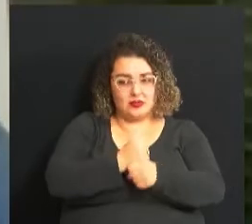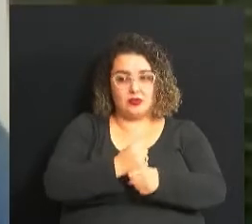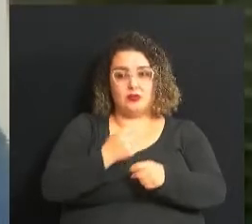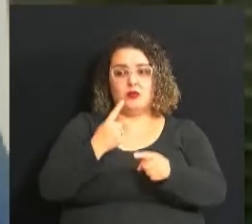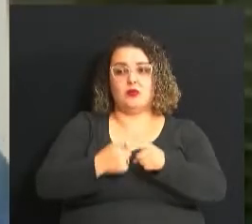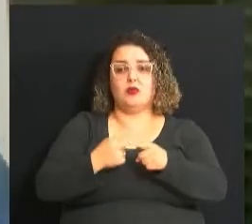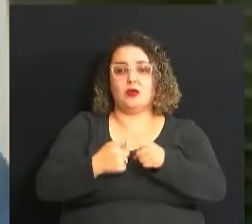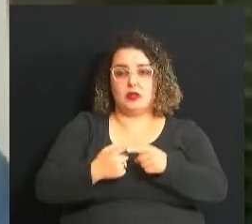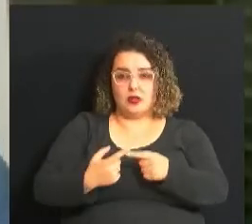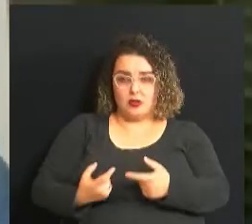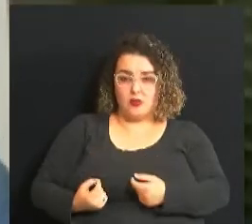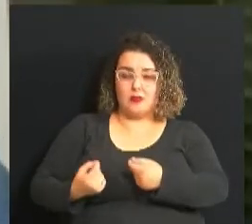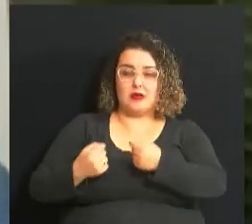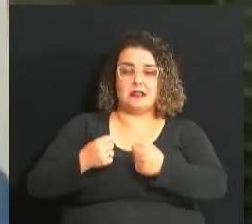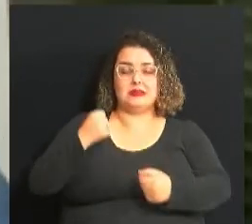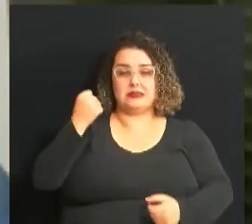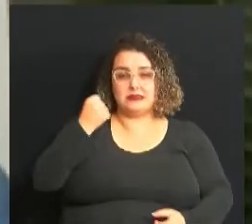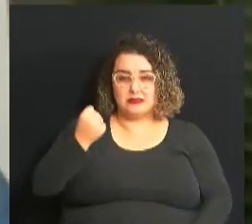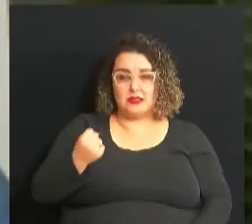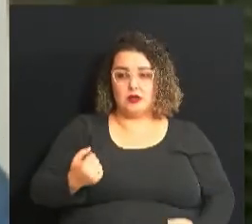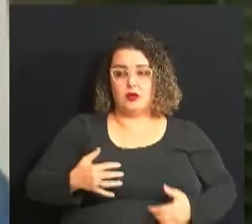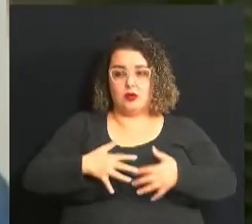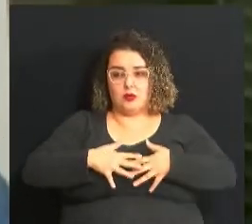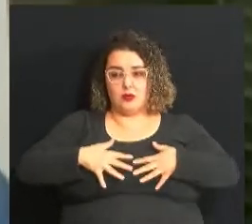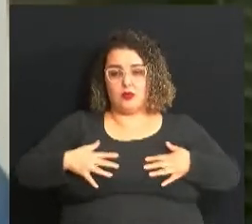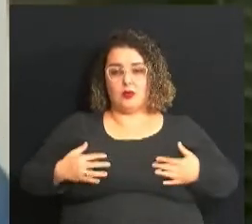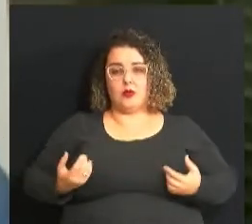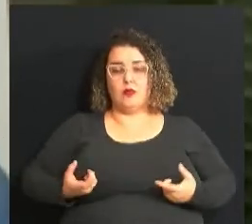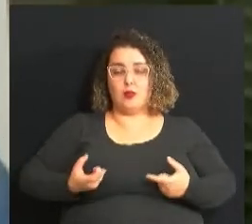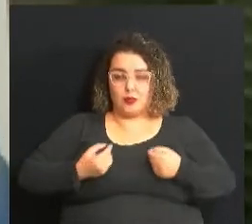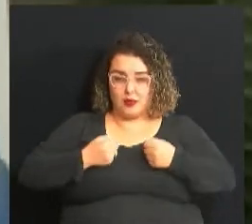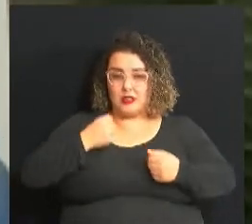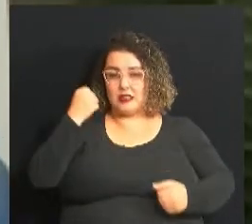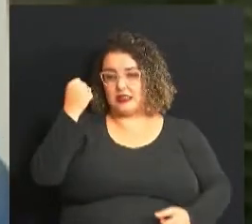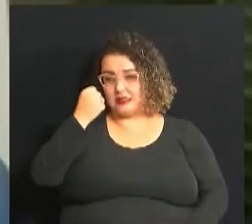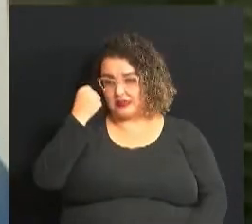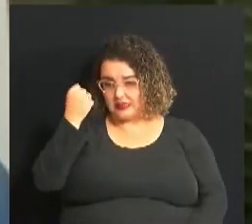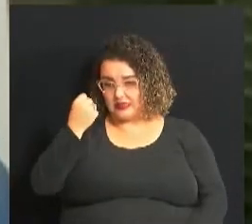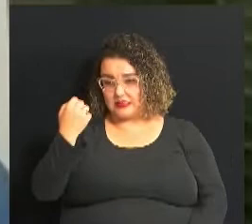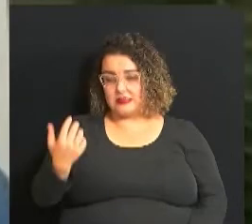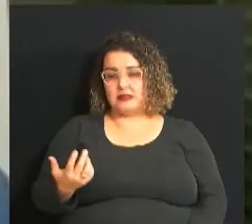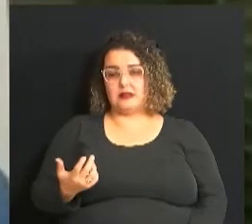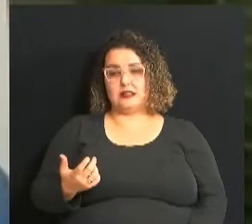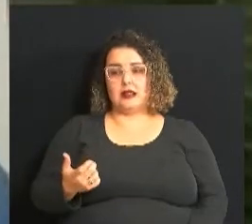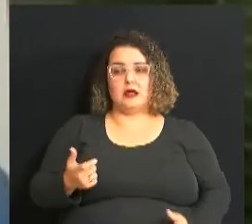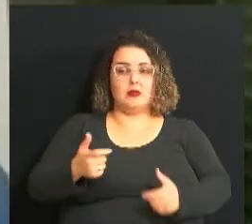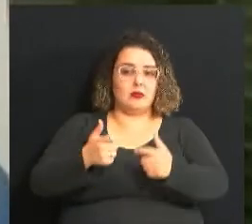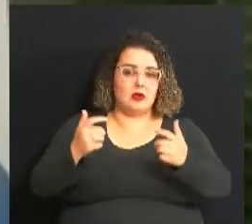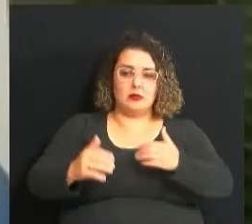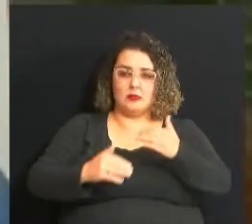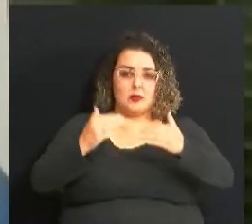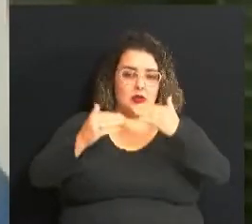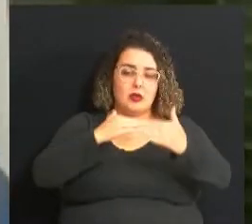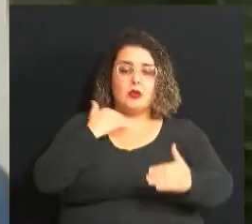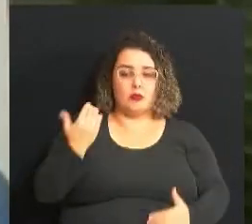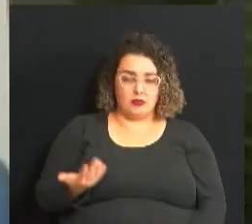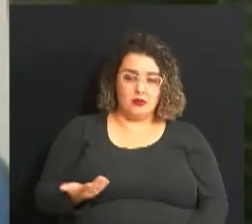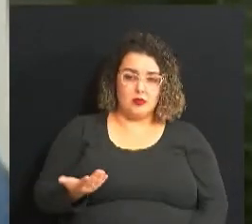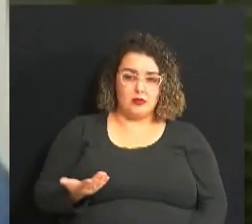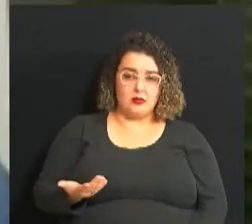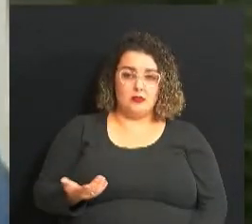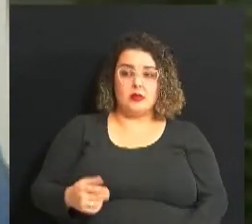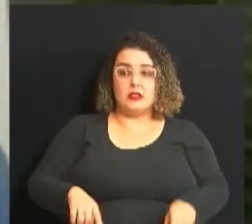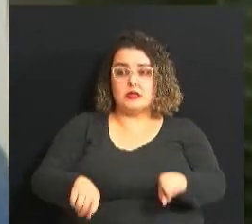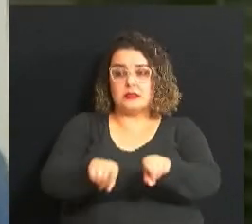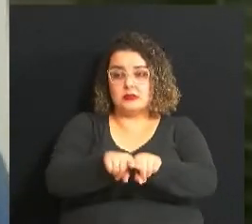agressivo. O pulmão também é agressivo, né? Geralmente os pacientes, boa parte deles evolui para óbito. Mas o câncer de testículo.